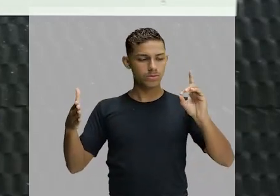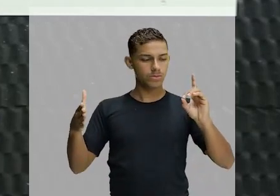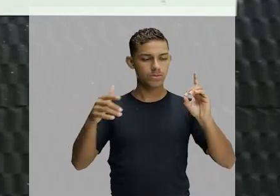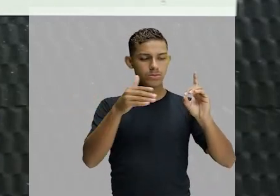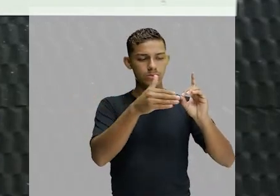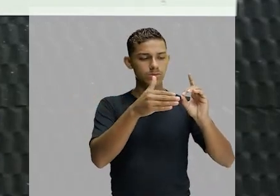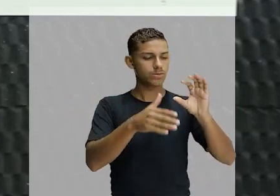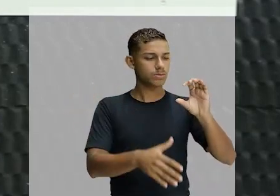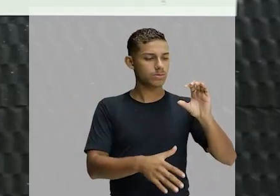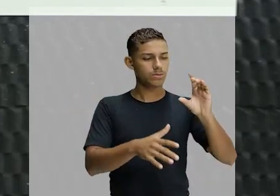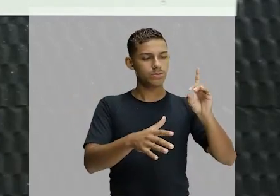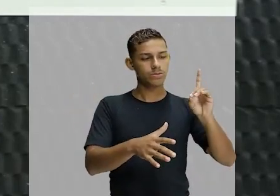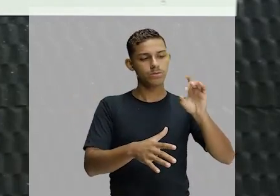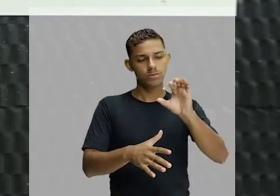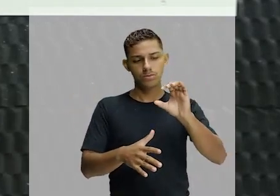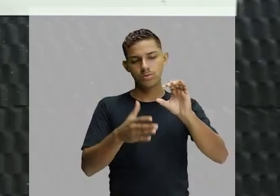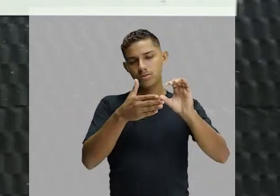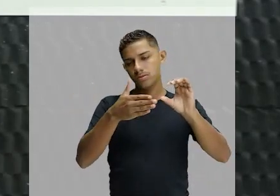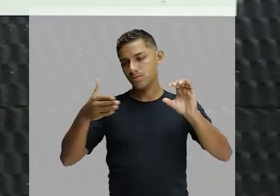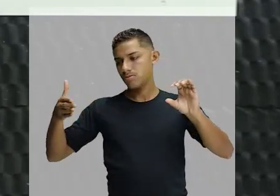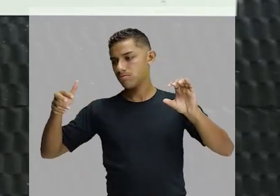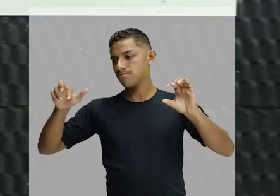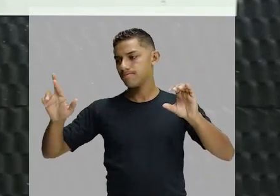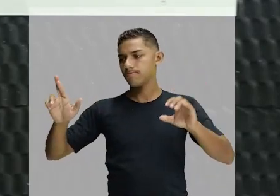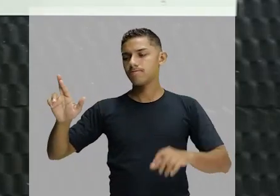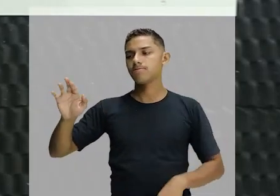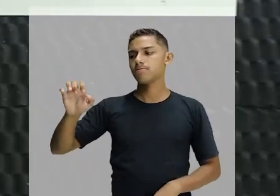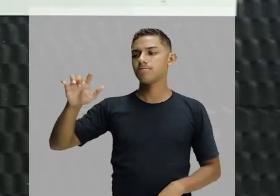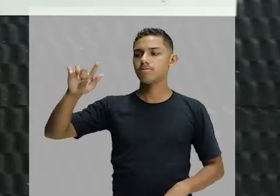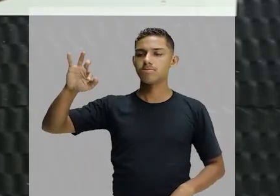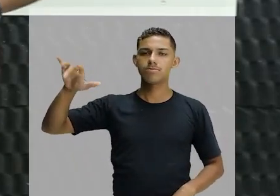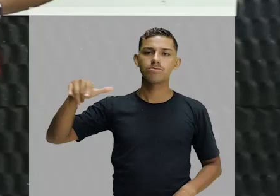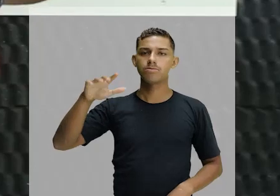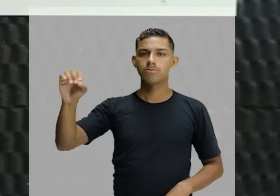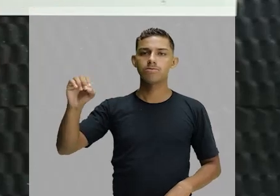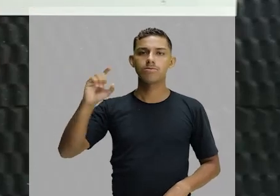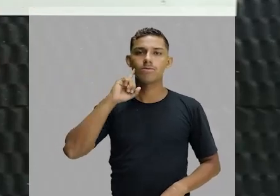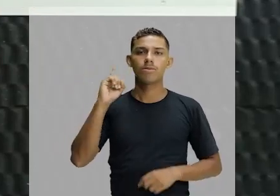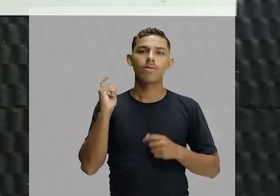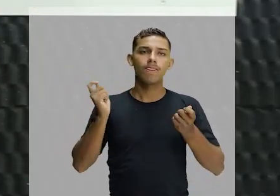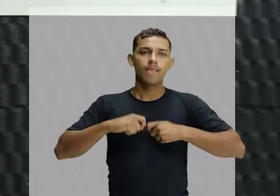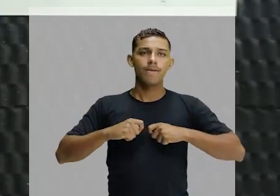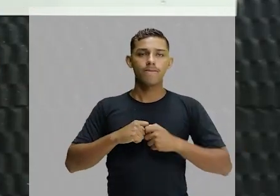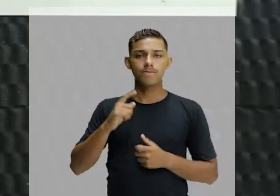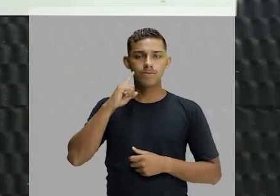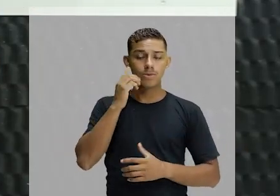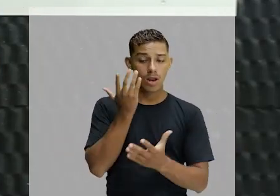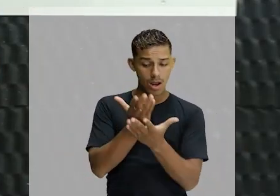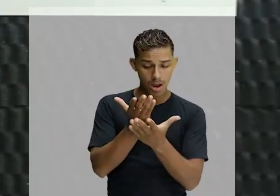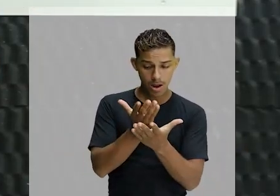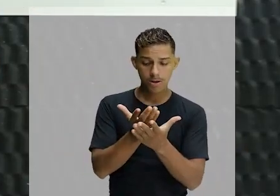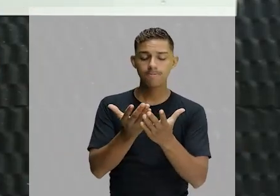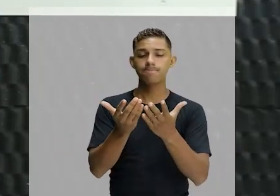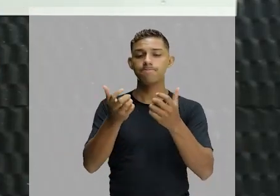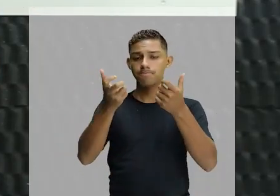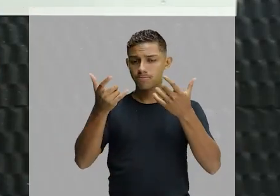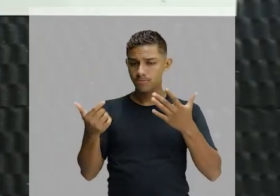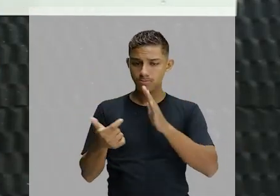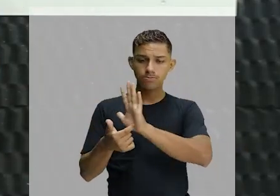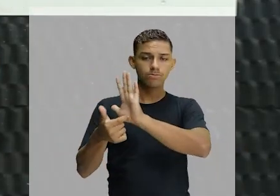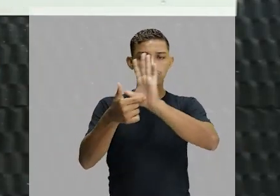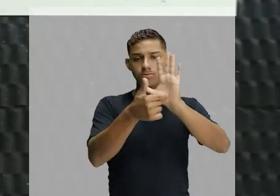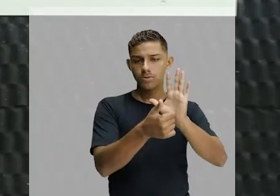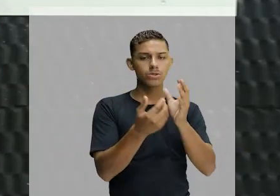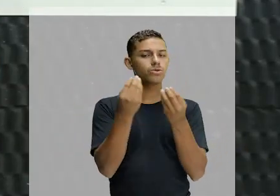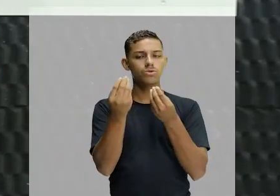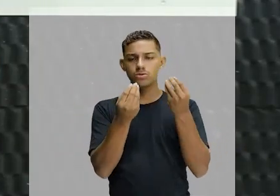equação. Tá? Lembre lá daquela aula de equação da reta, a gente teve uma aula só mostrando para vocês como é que